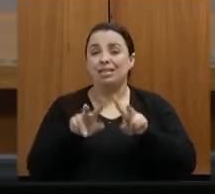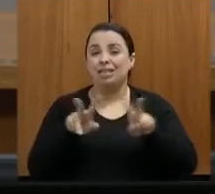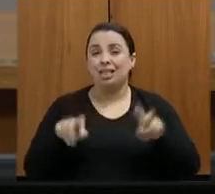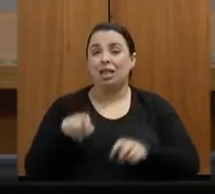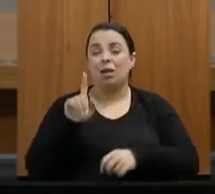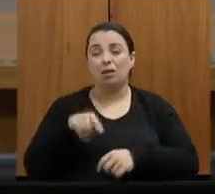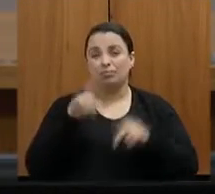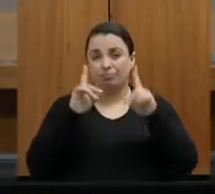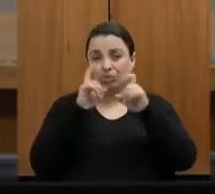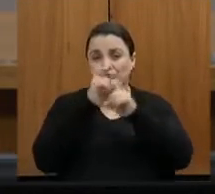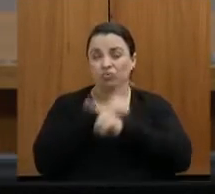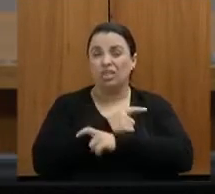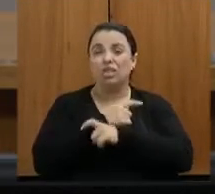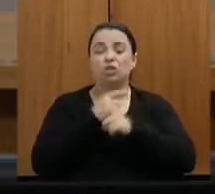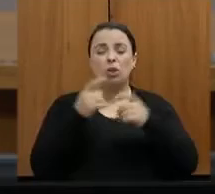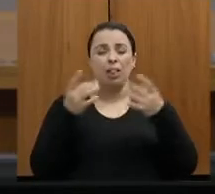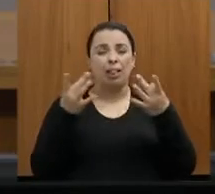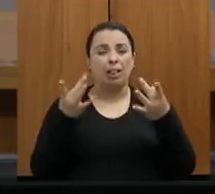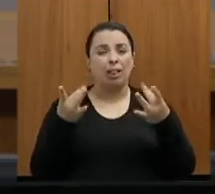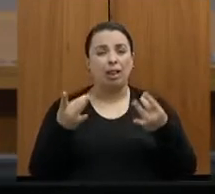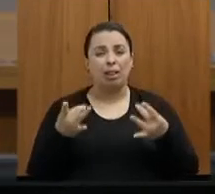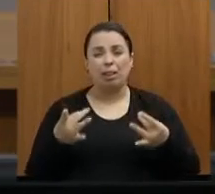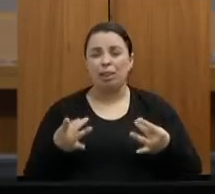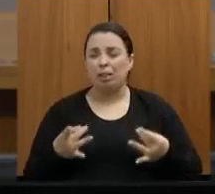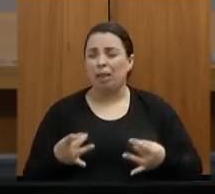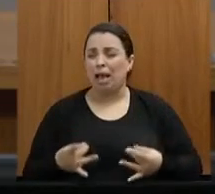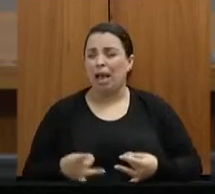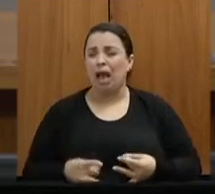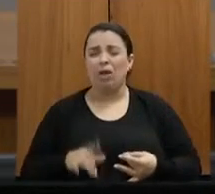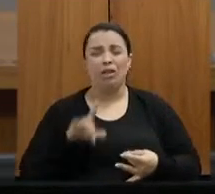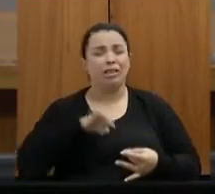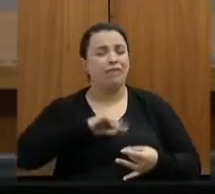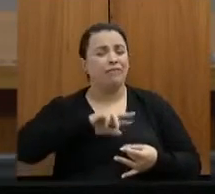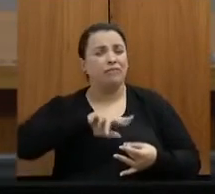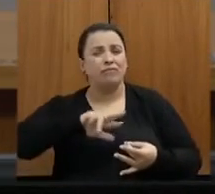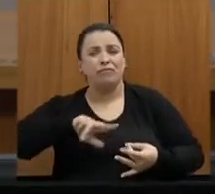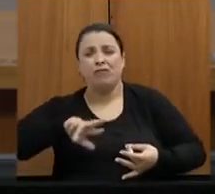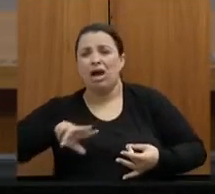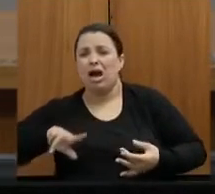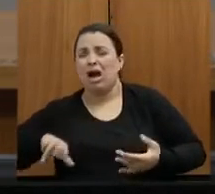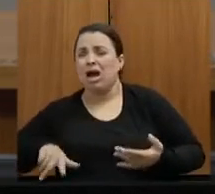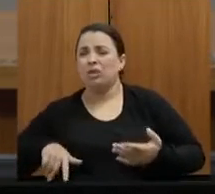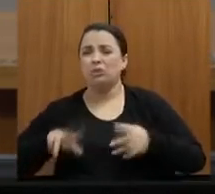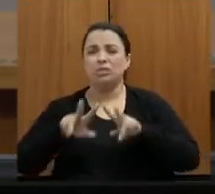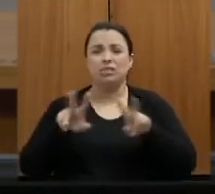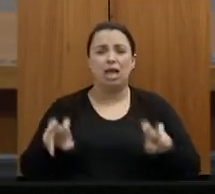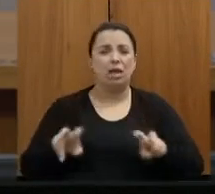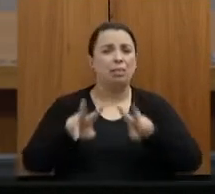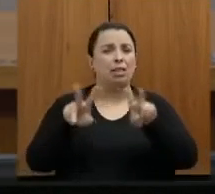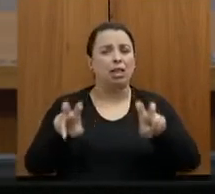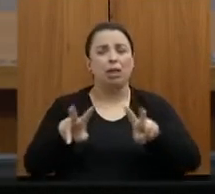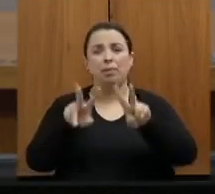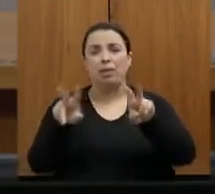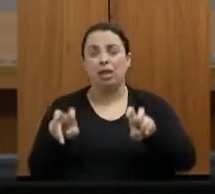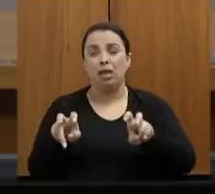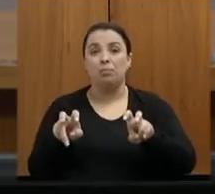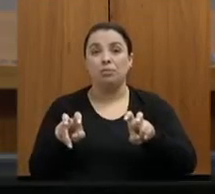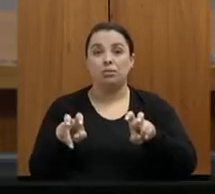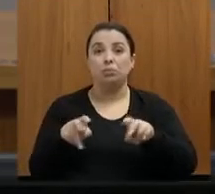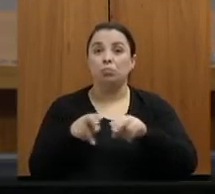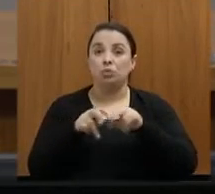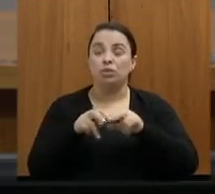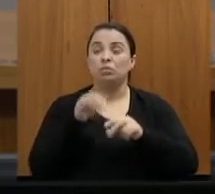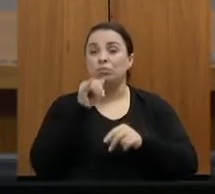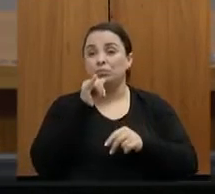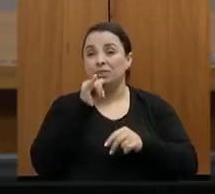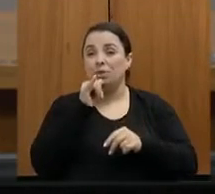difícil, complexo, que envolve uma série de matérias no qual a gente conhece a realidade do município, o município de